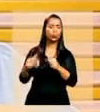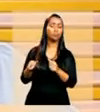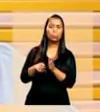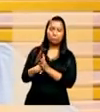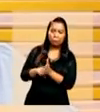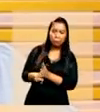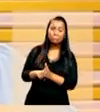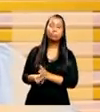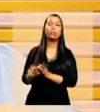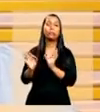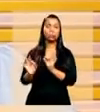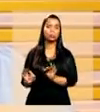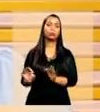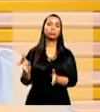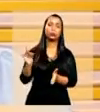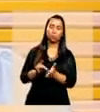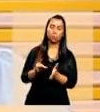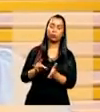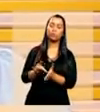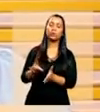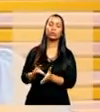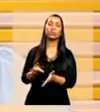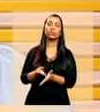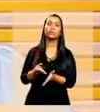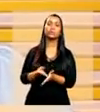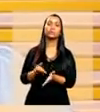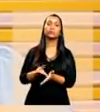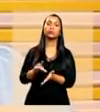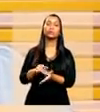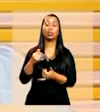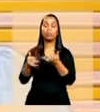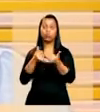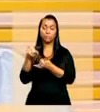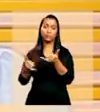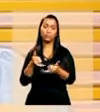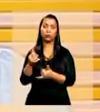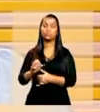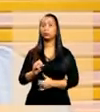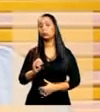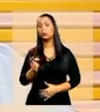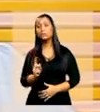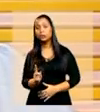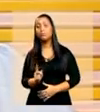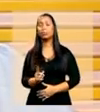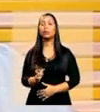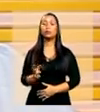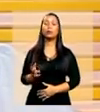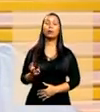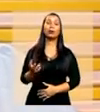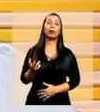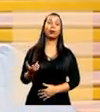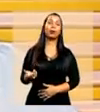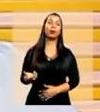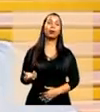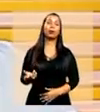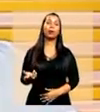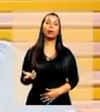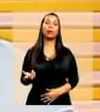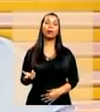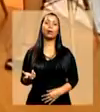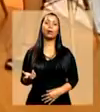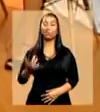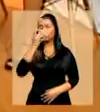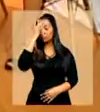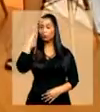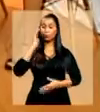tudo, para ver se ele está realmente se divertindo e não sendo